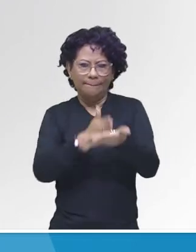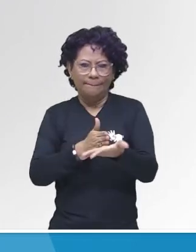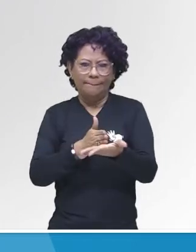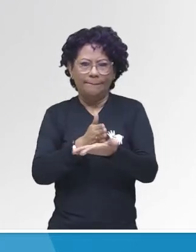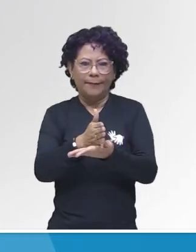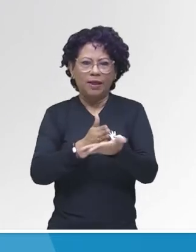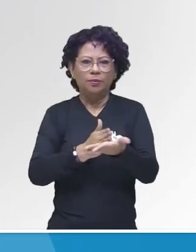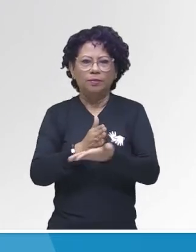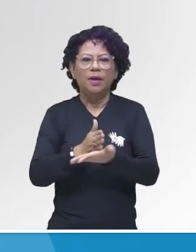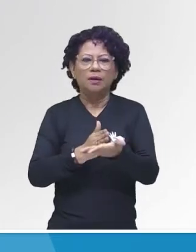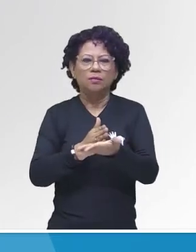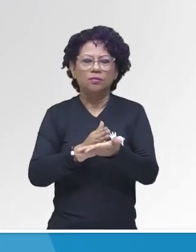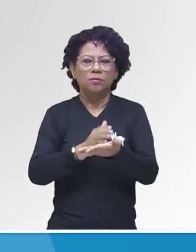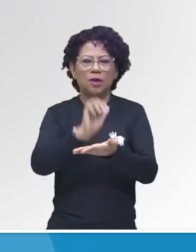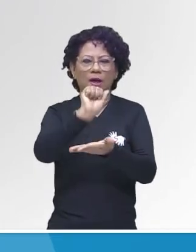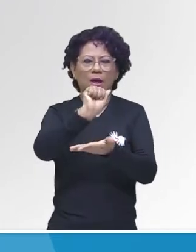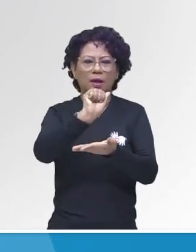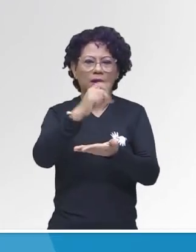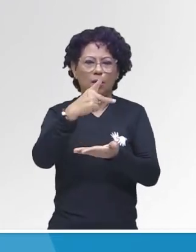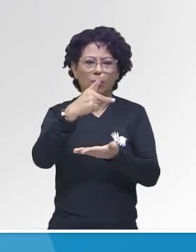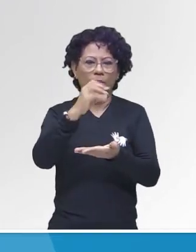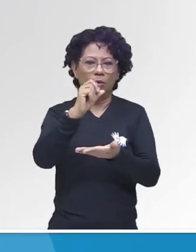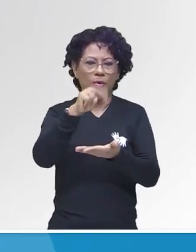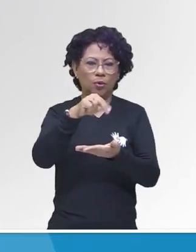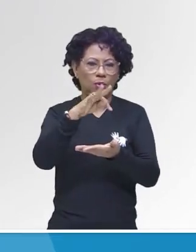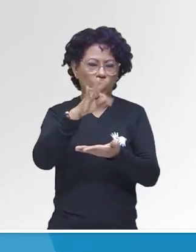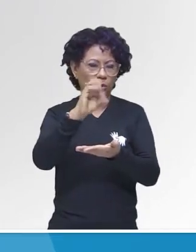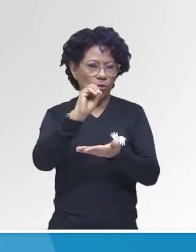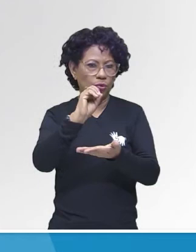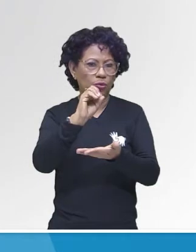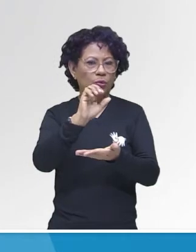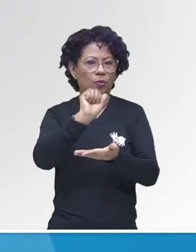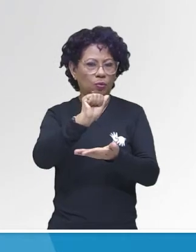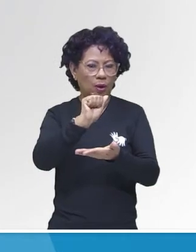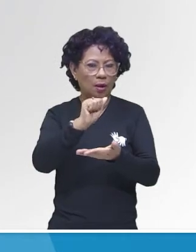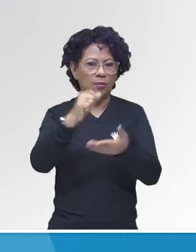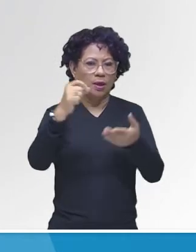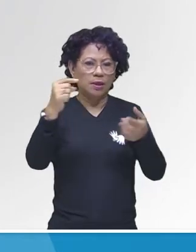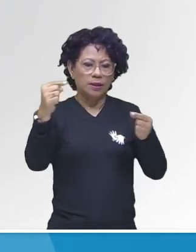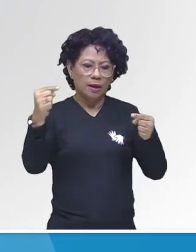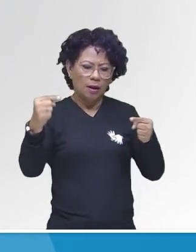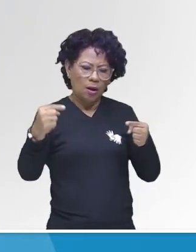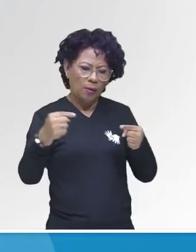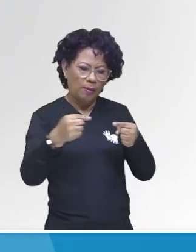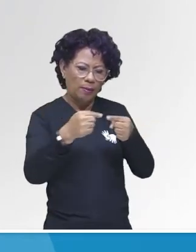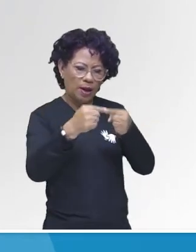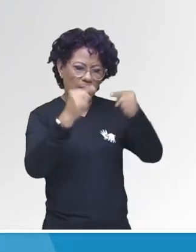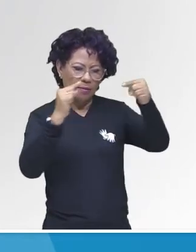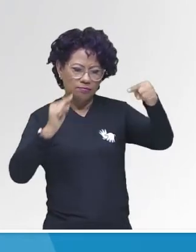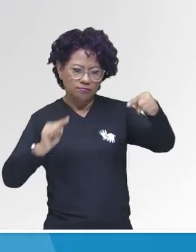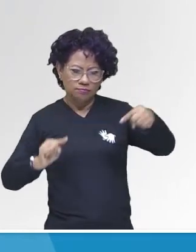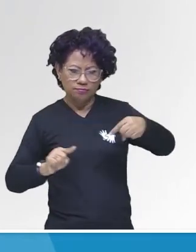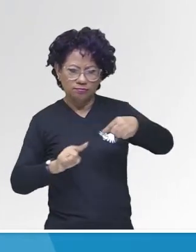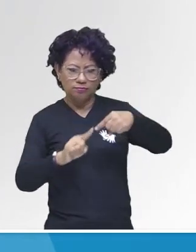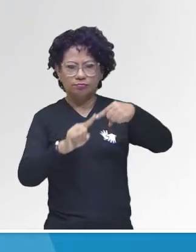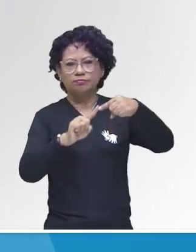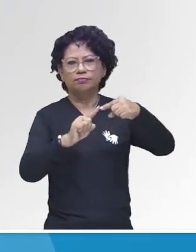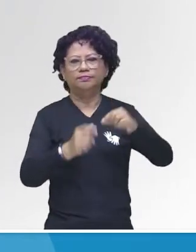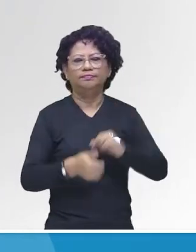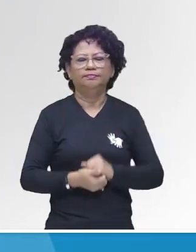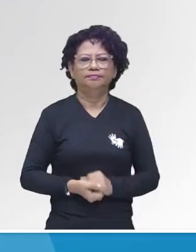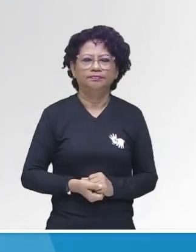A. Esse ponto A, ele está justamente no cruzamento das duas retas,